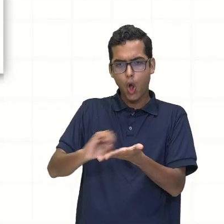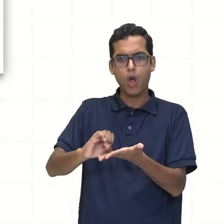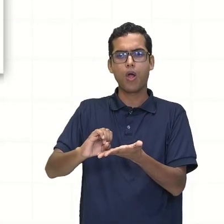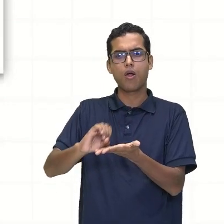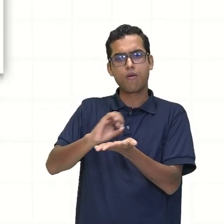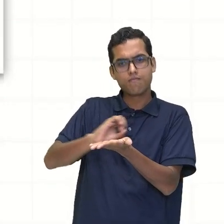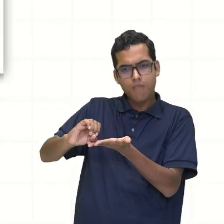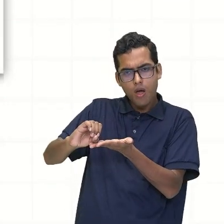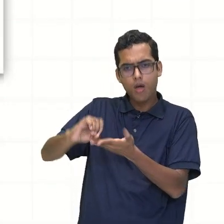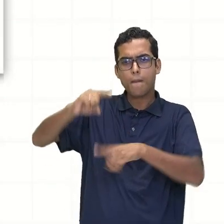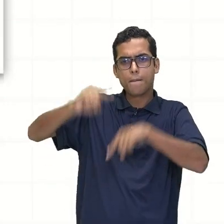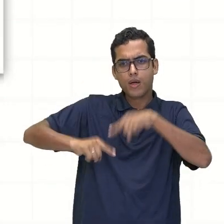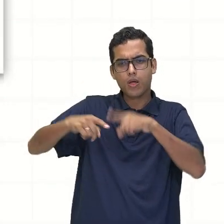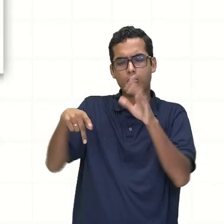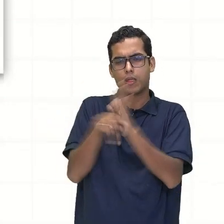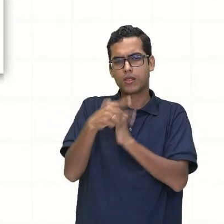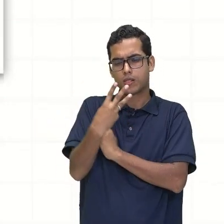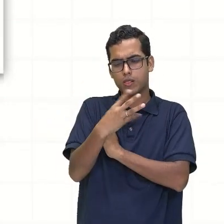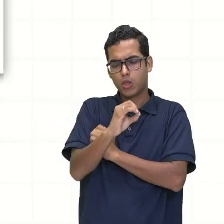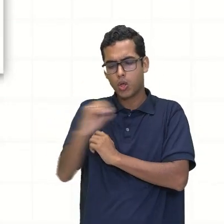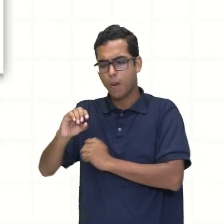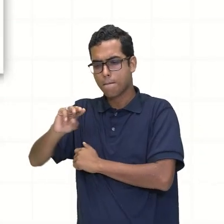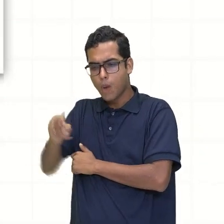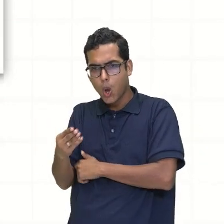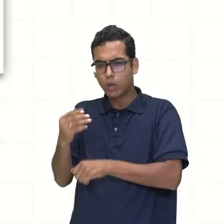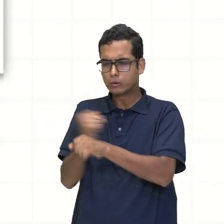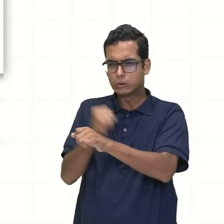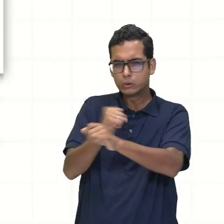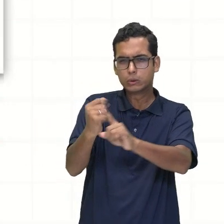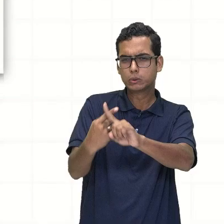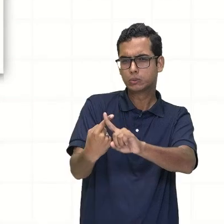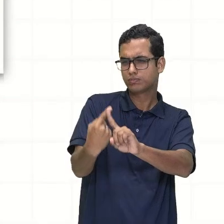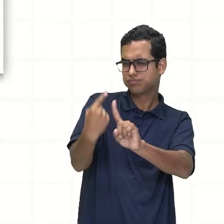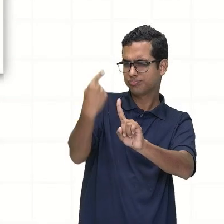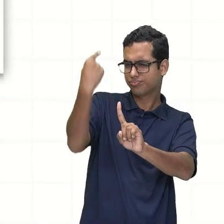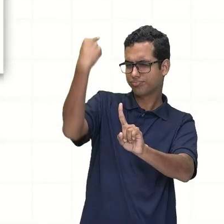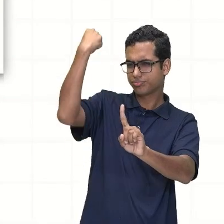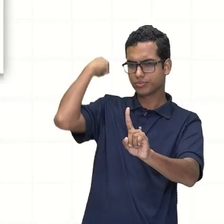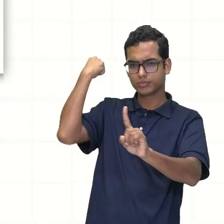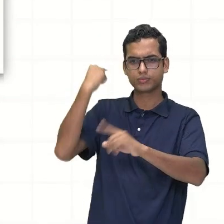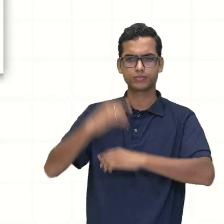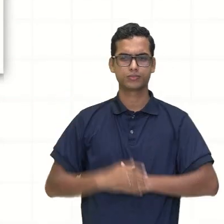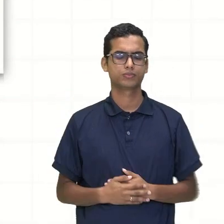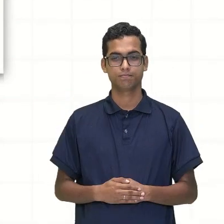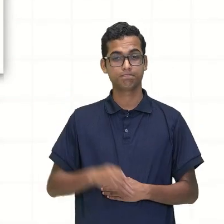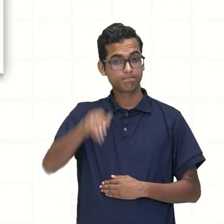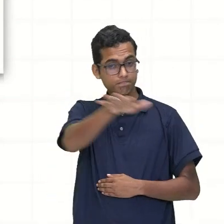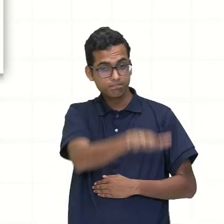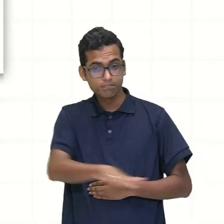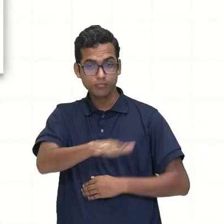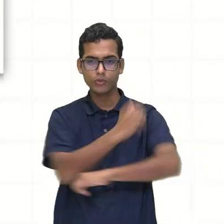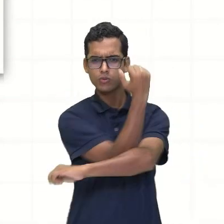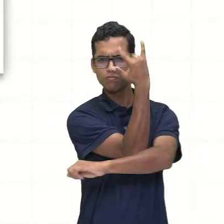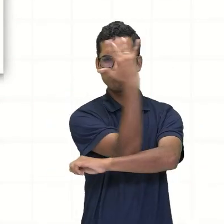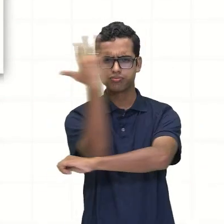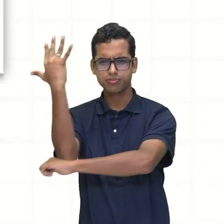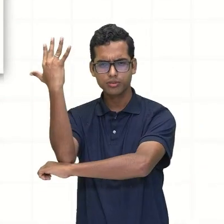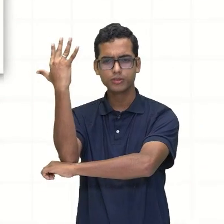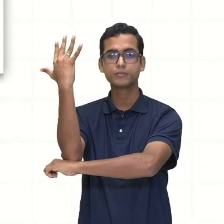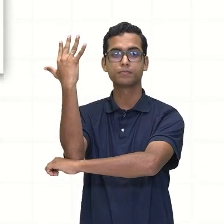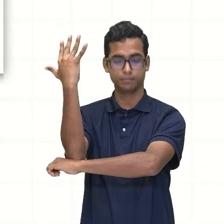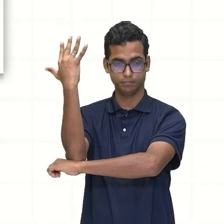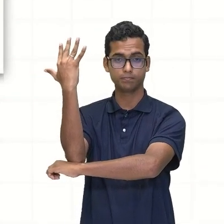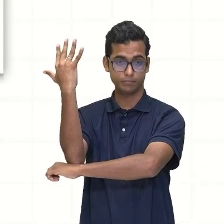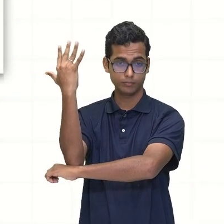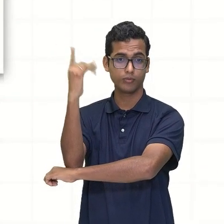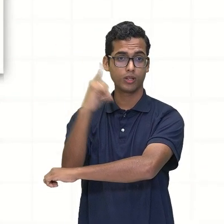Isso há mais de 300 milhões de anos atrás. E em regiões como florestas, nós temos aí os pântanos,